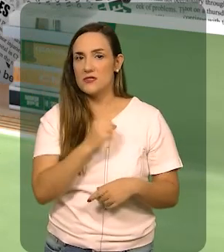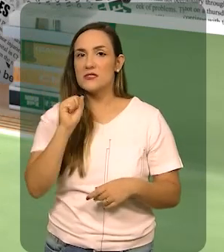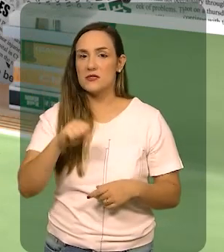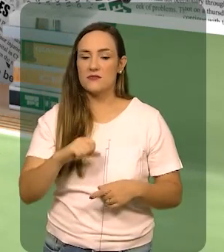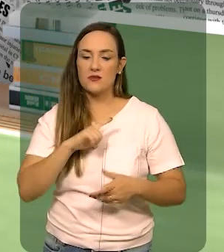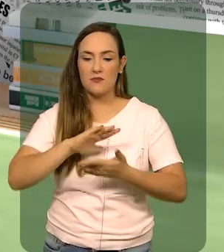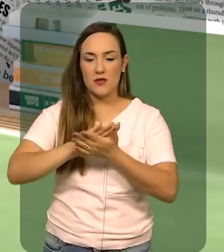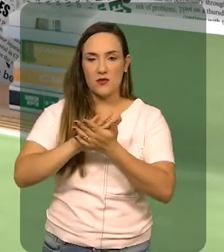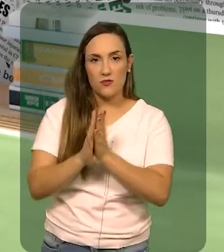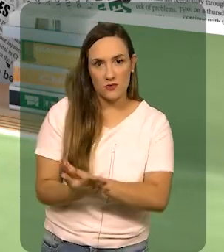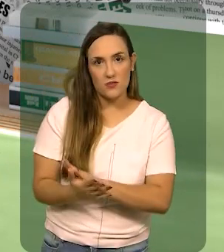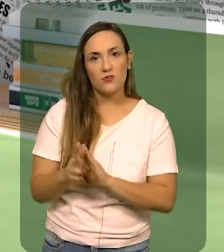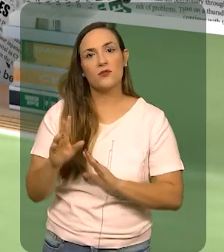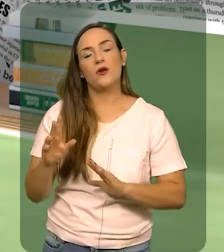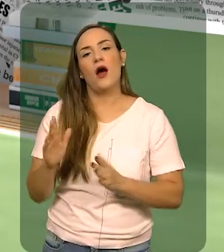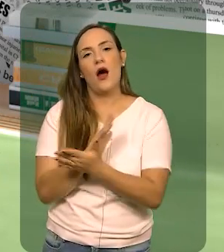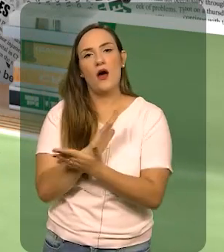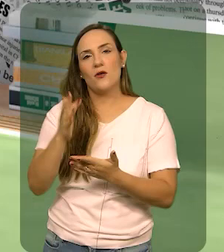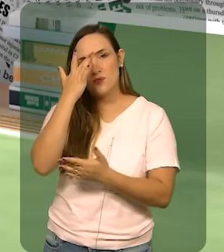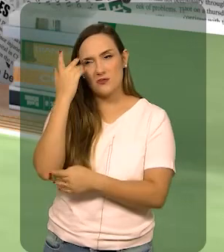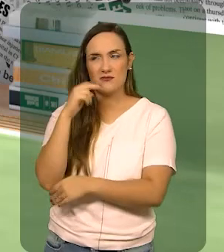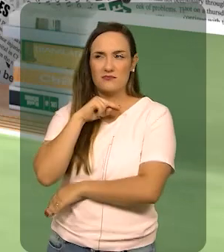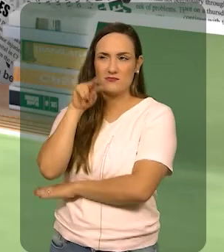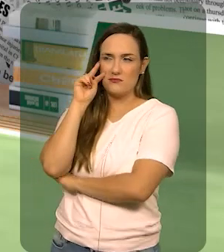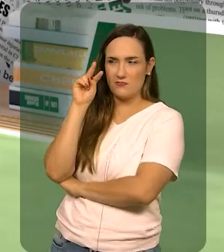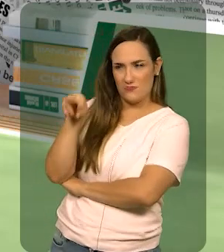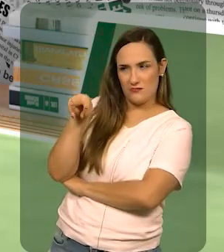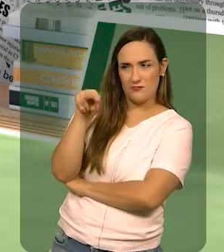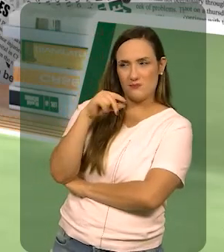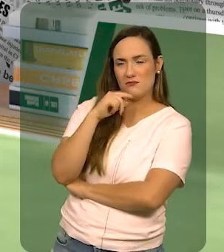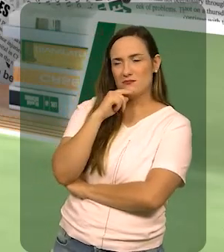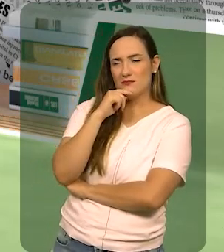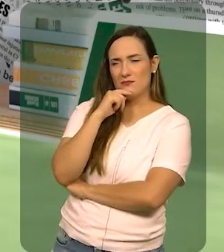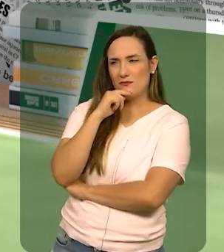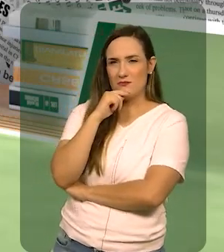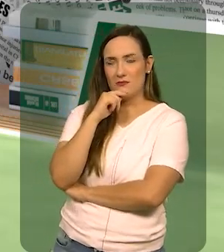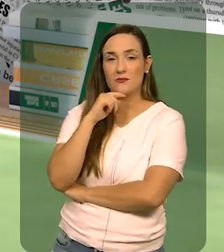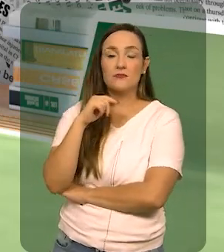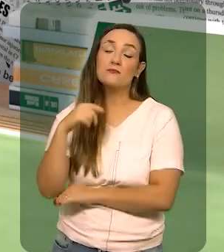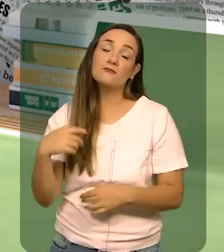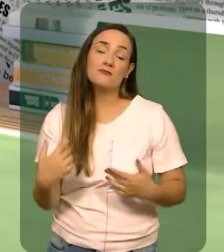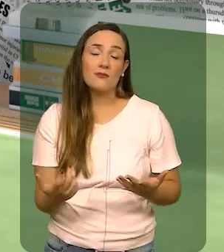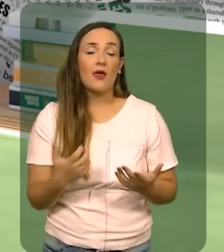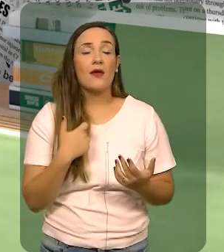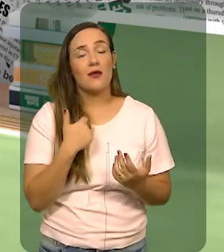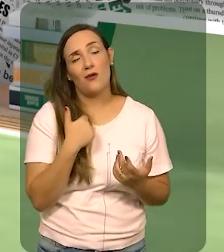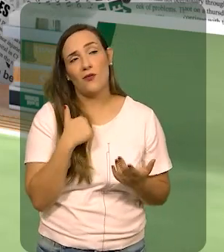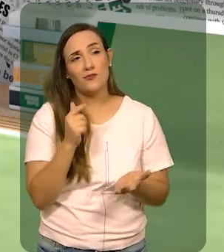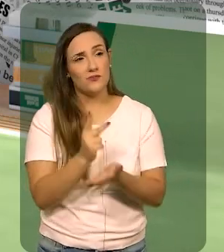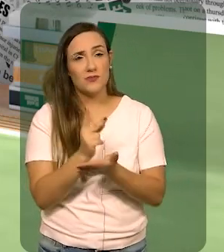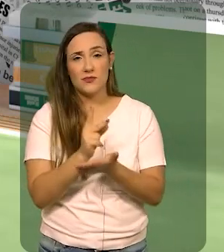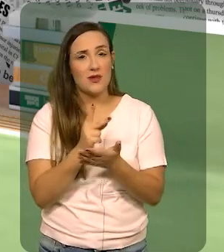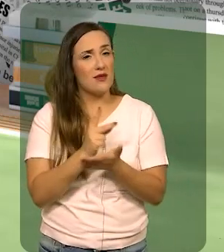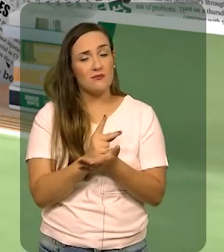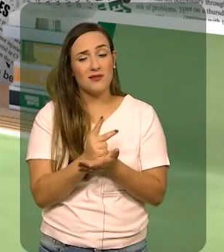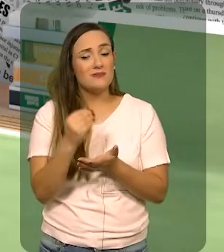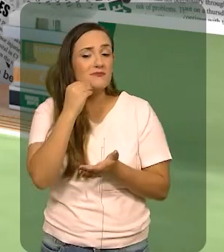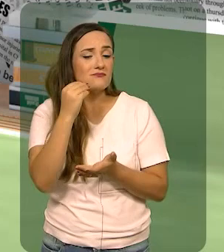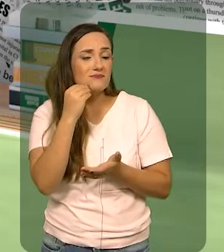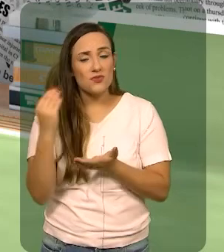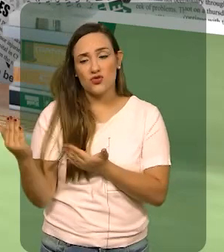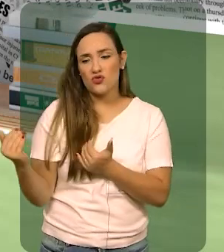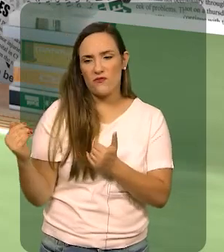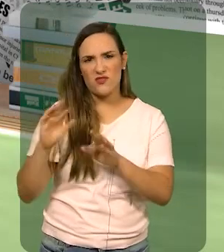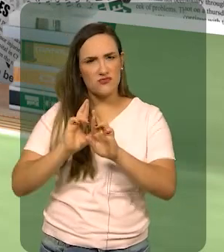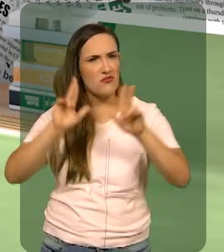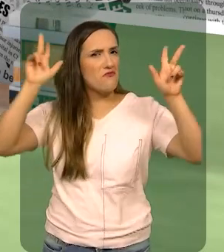por preconceitos, né? Que a gente vê aqueles olhares eurocêntricos, né? Então eu sempre busquei ser um